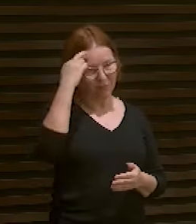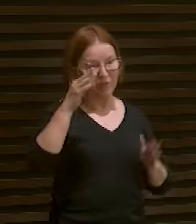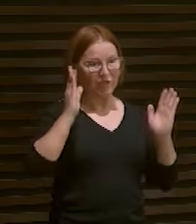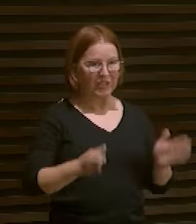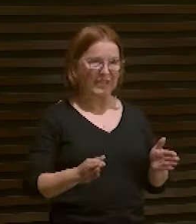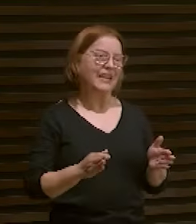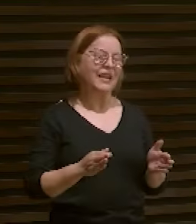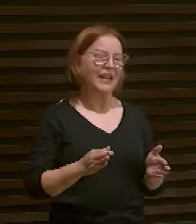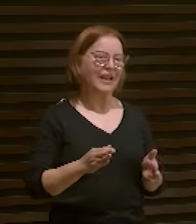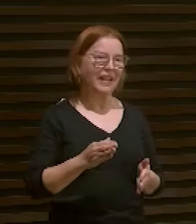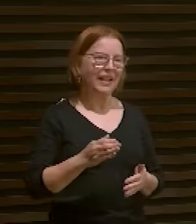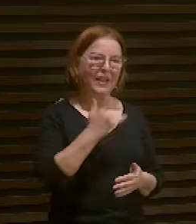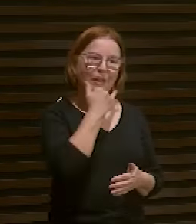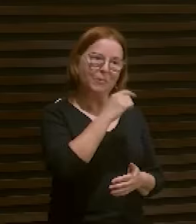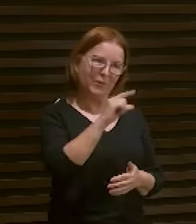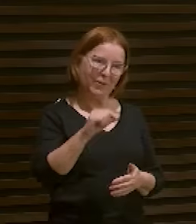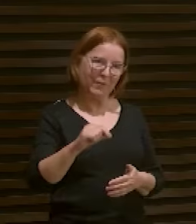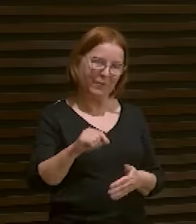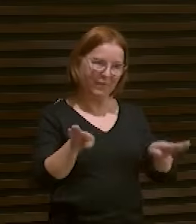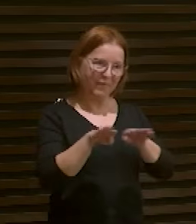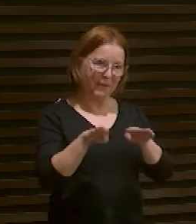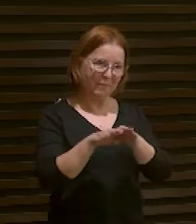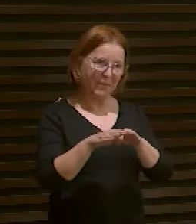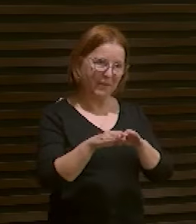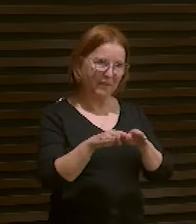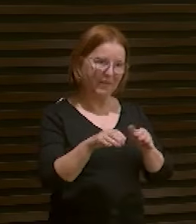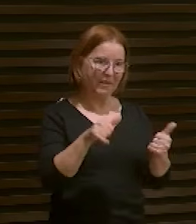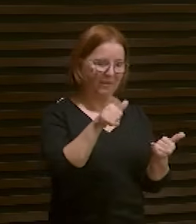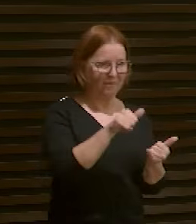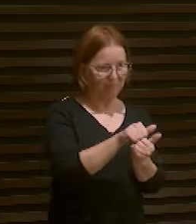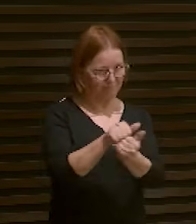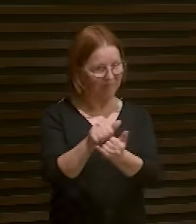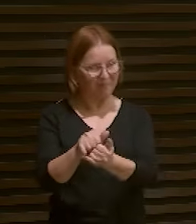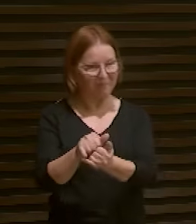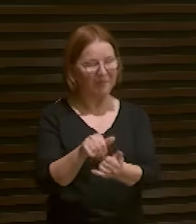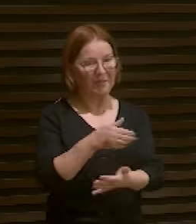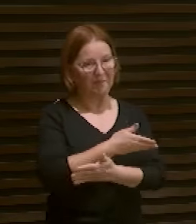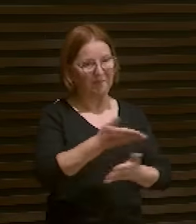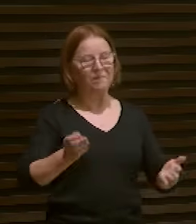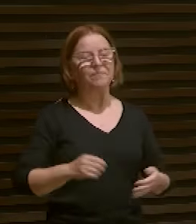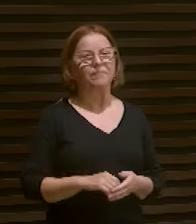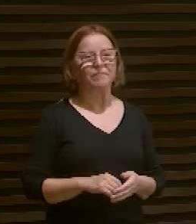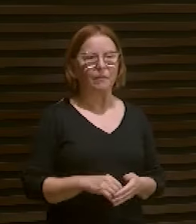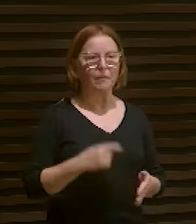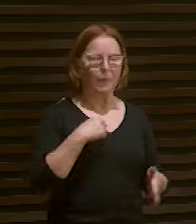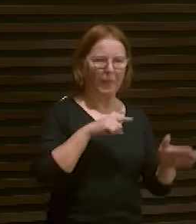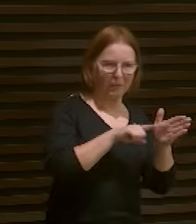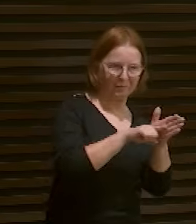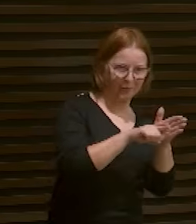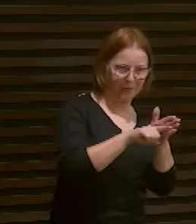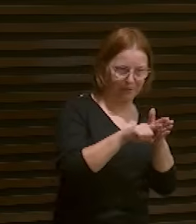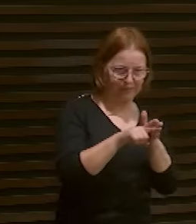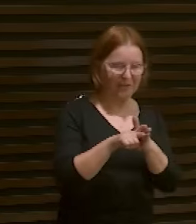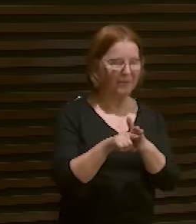perdoou, assim também perdoai vós. Deixa eu fazer uma pergunta para você